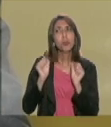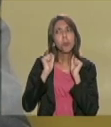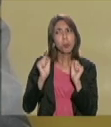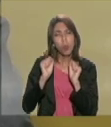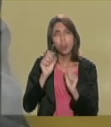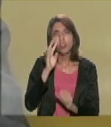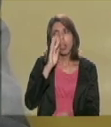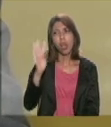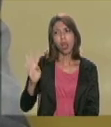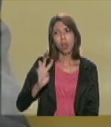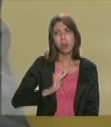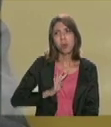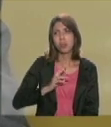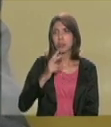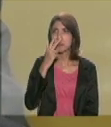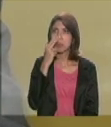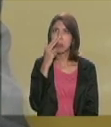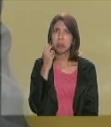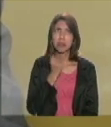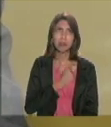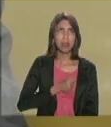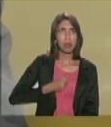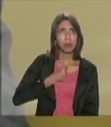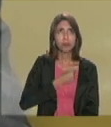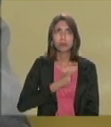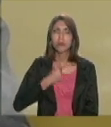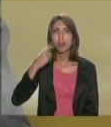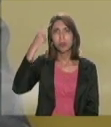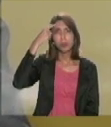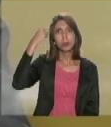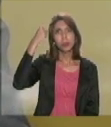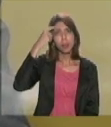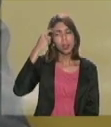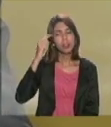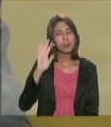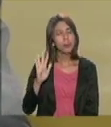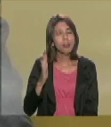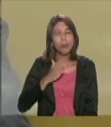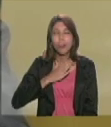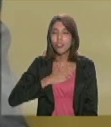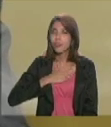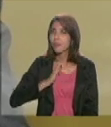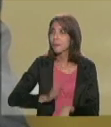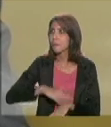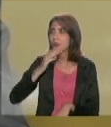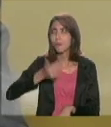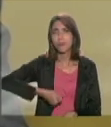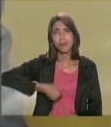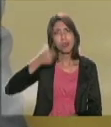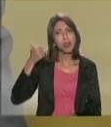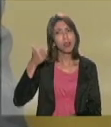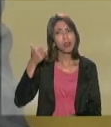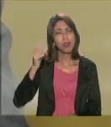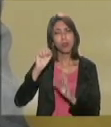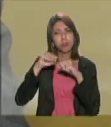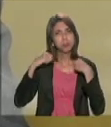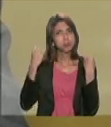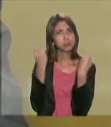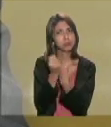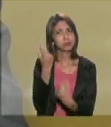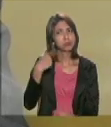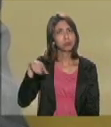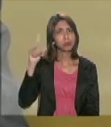Você pode me acusar de saudosista, mas eu gostava muito mais